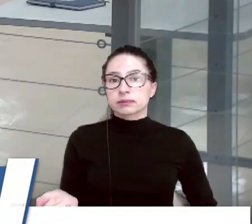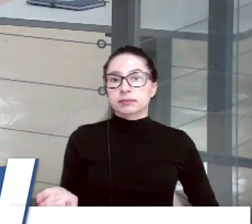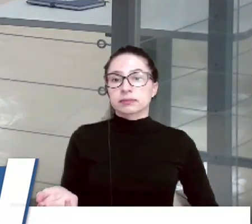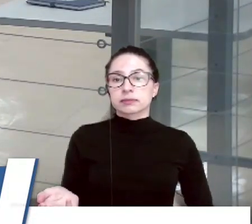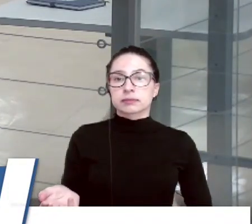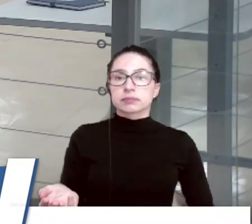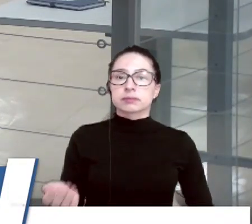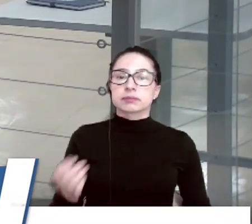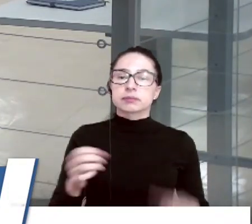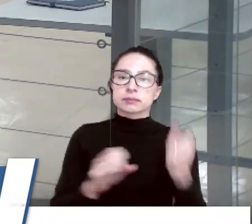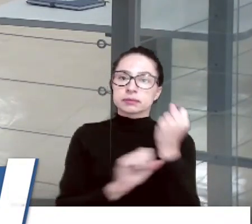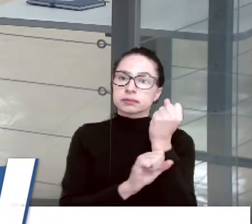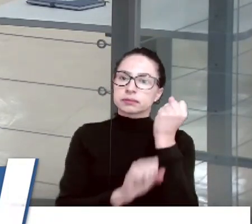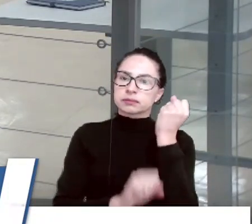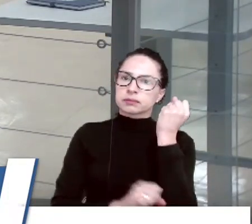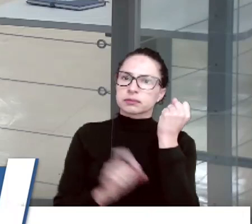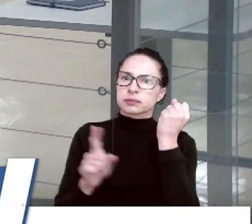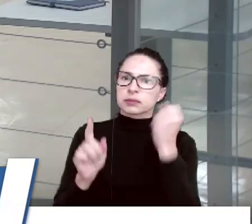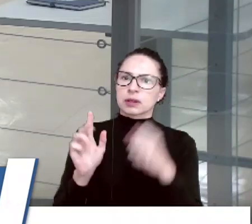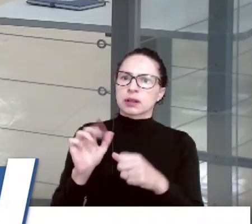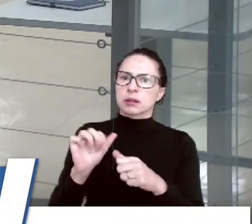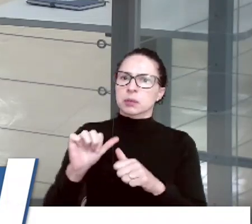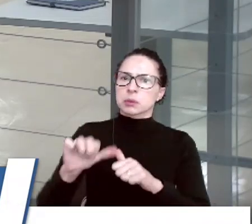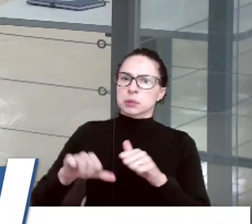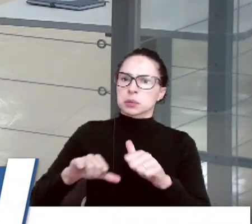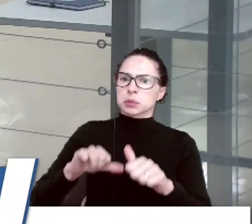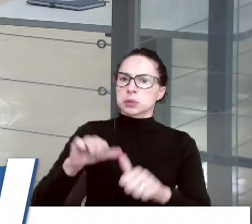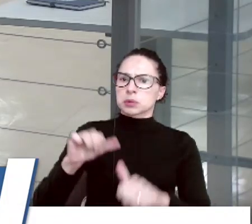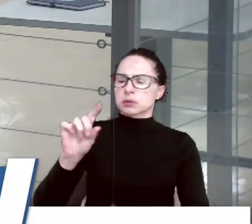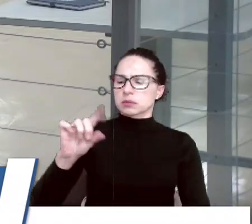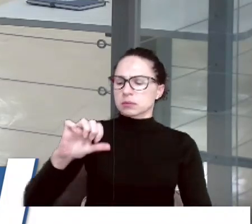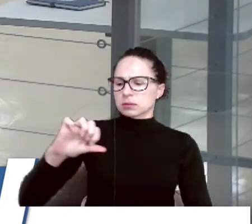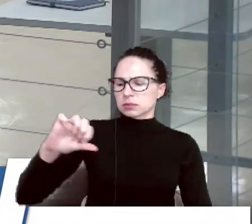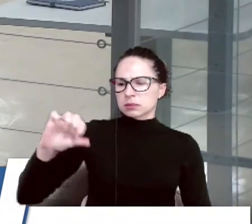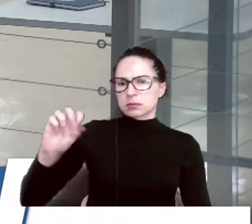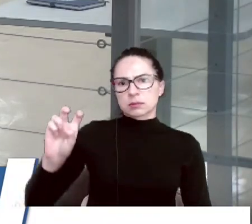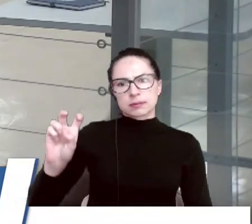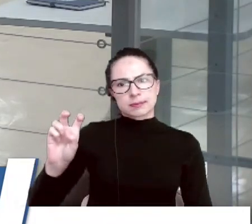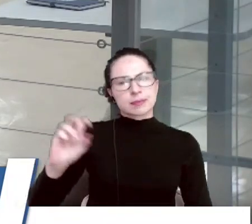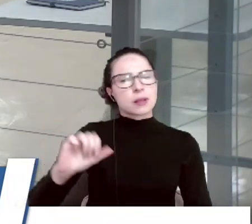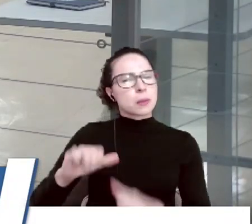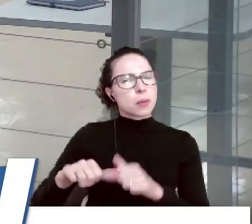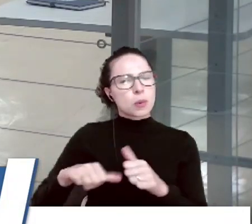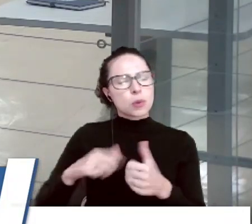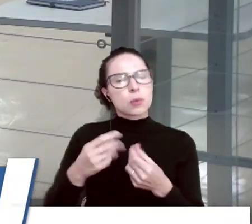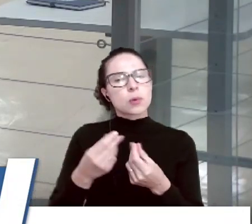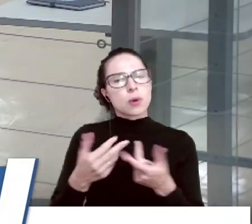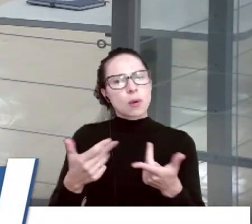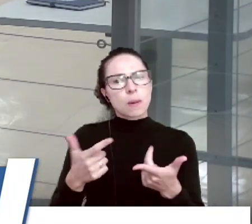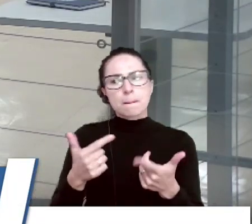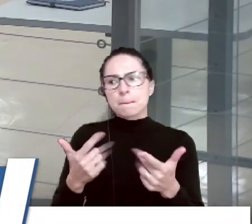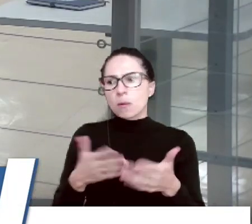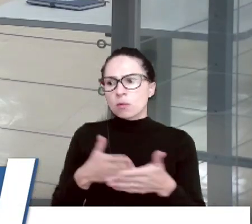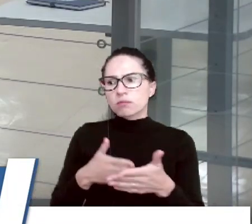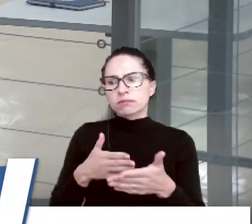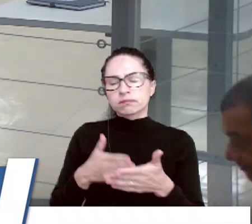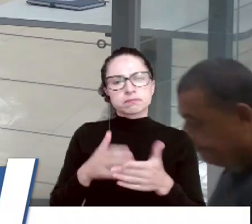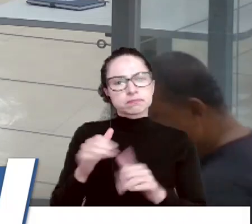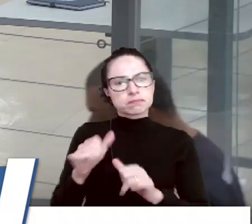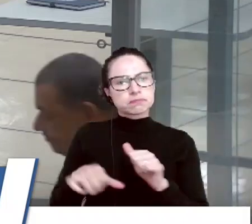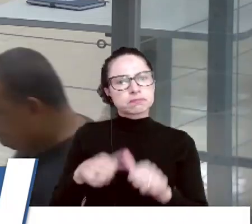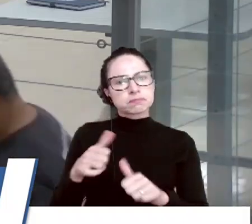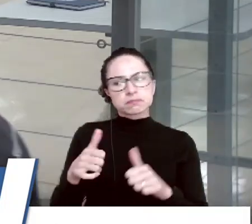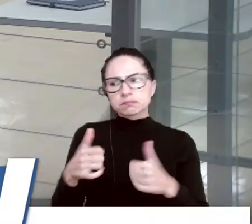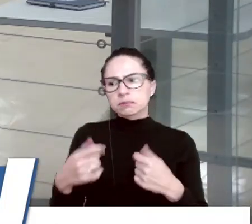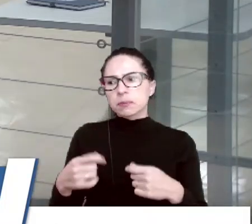a Sabesp ela mudou muito a partir de 95. Ela viveu muitas dificuldades. Hoje ela é